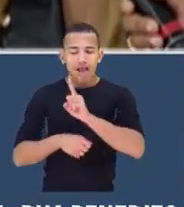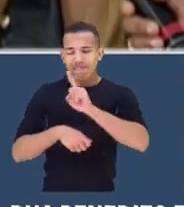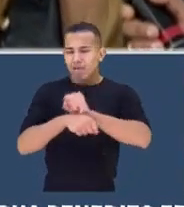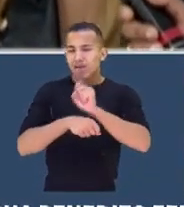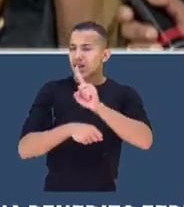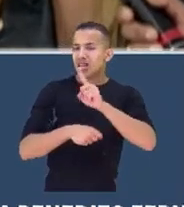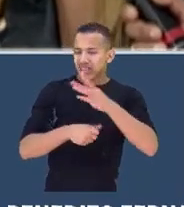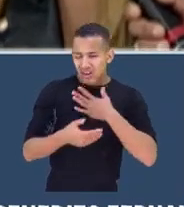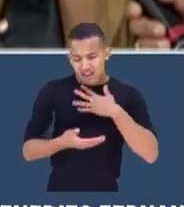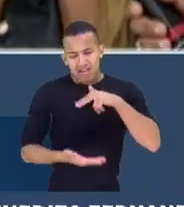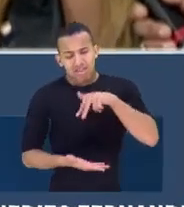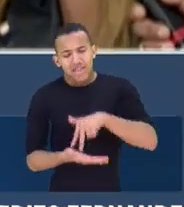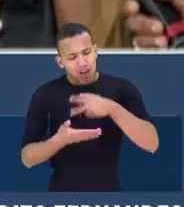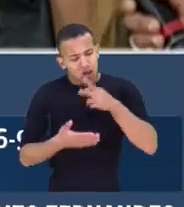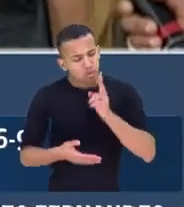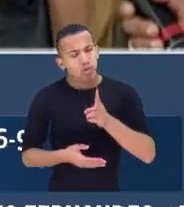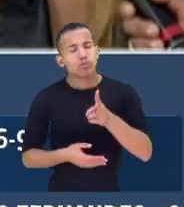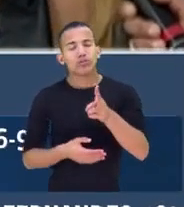vou